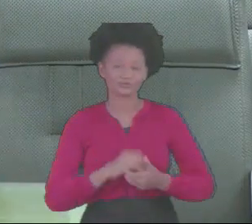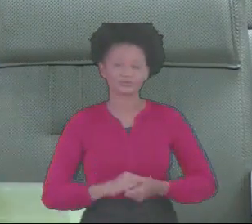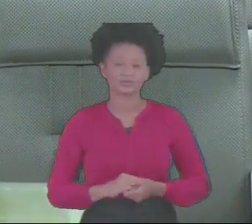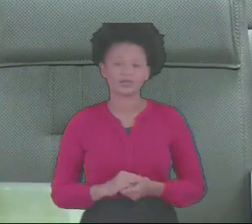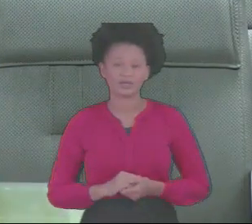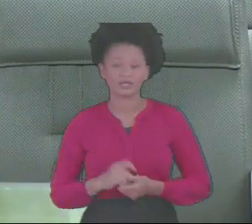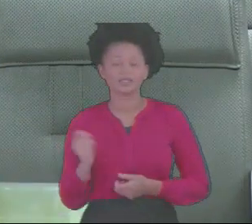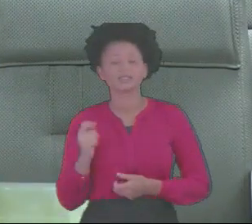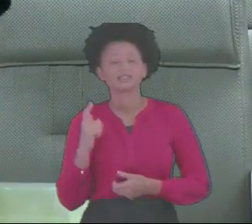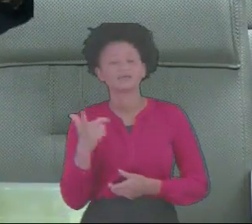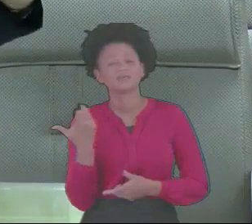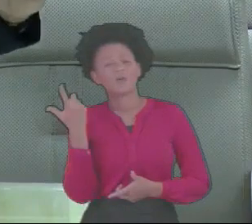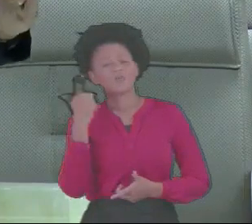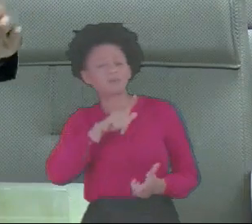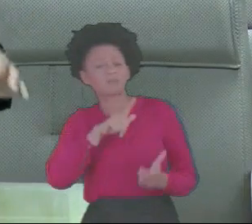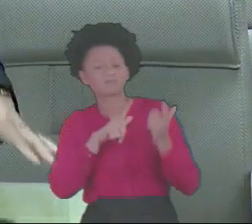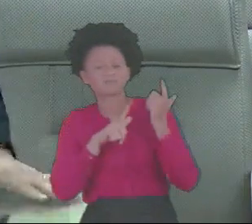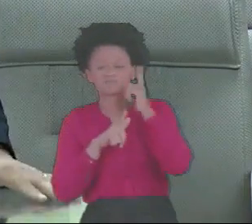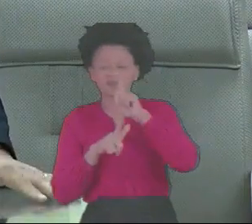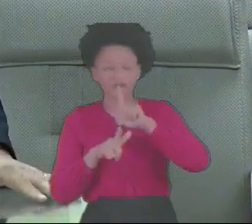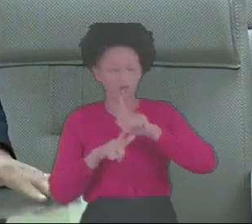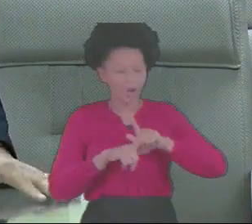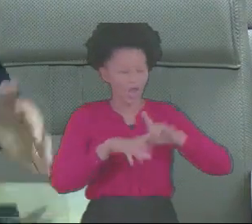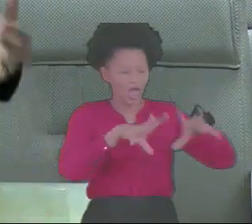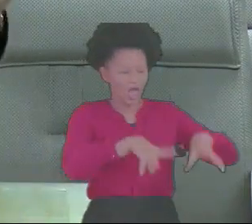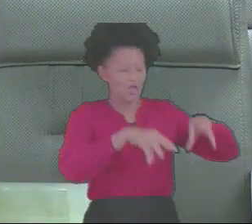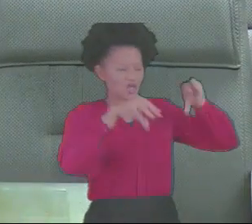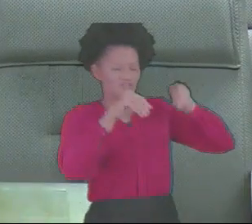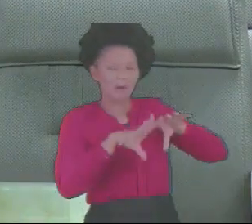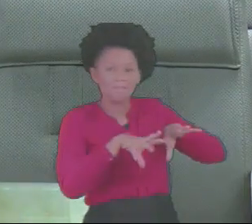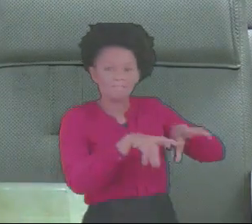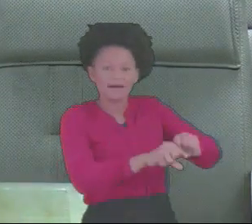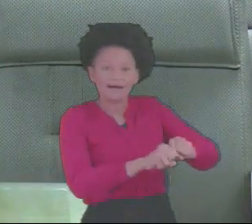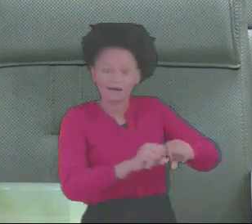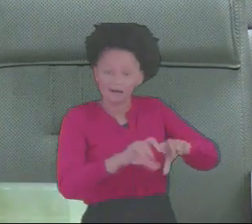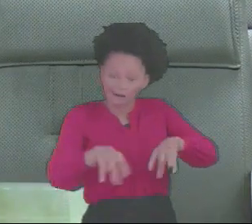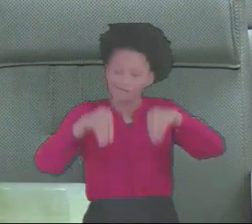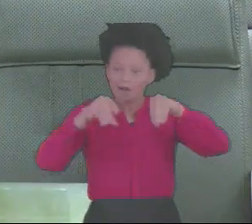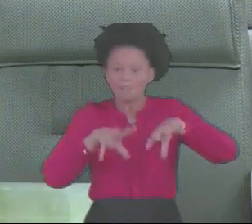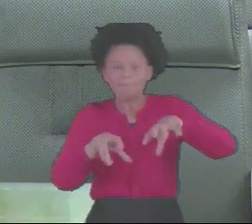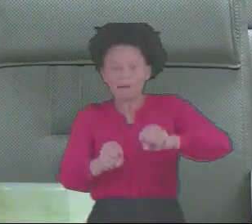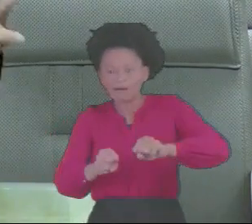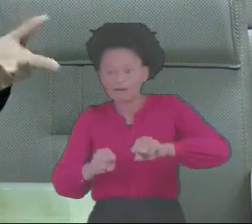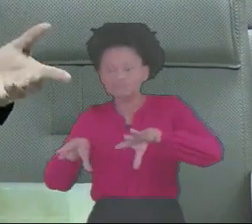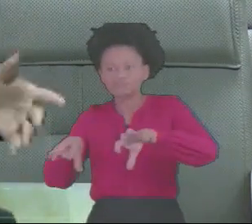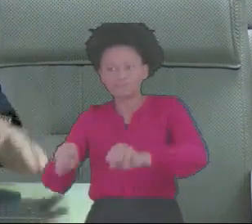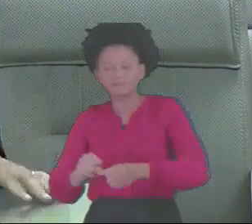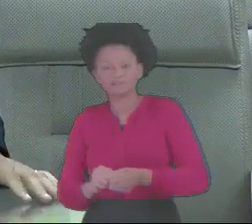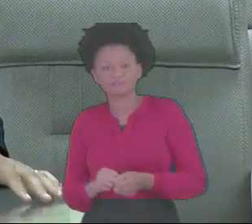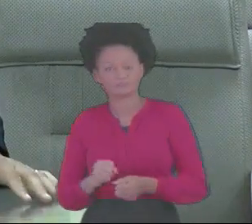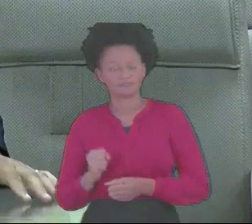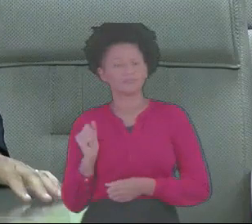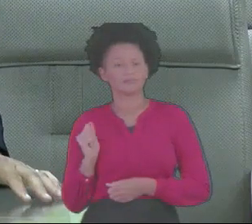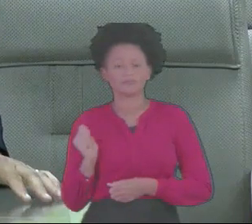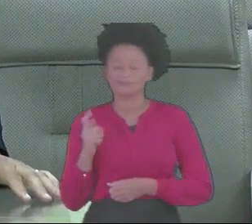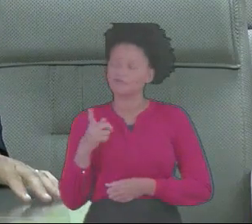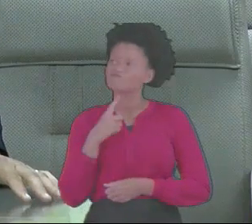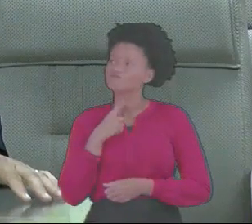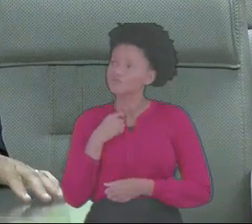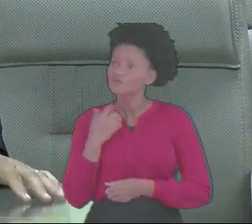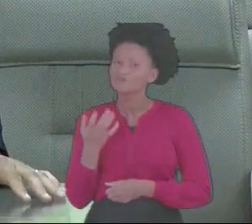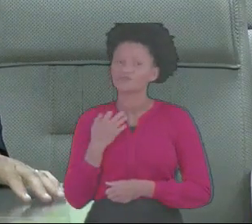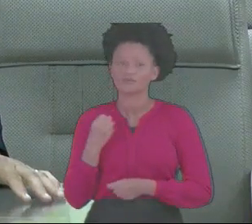o Davi conquistas vários reinos e tem um desejo de levantar o templo do Senhor